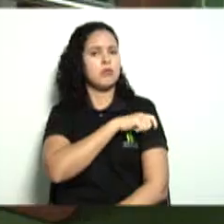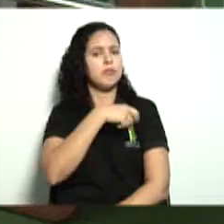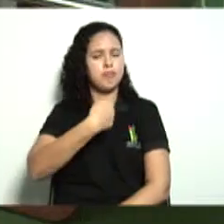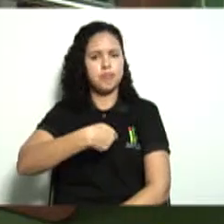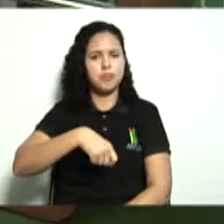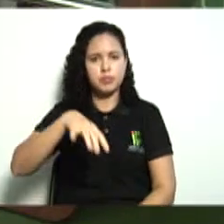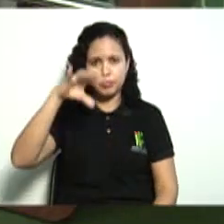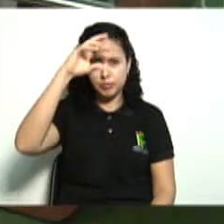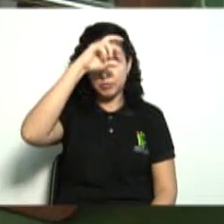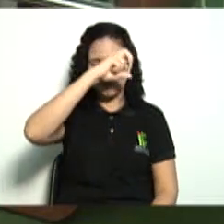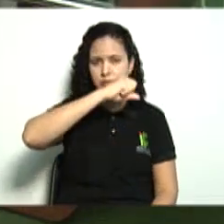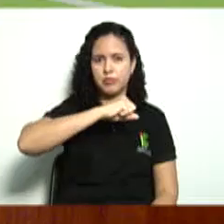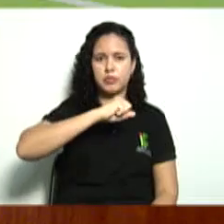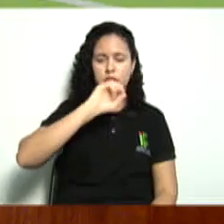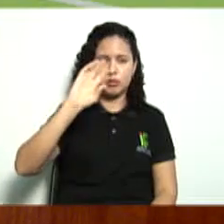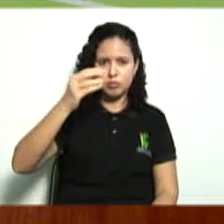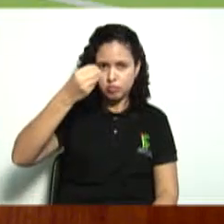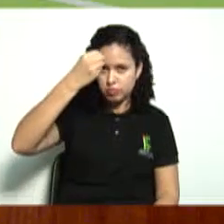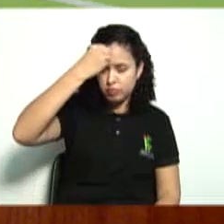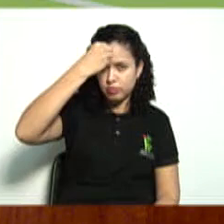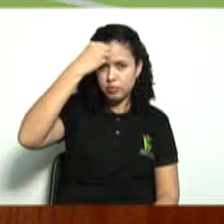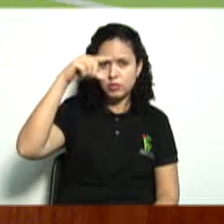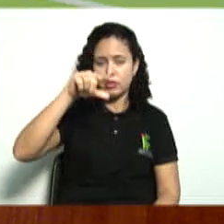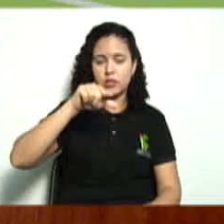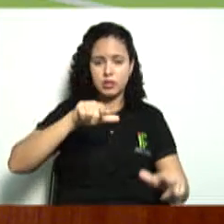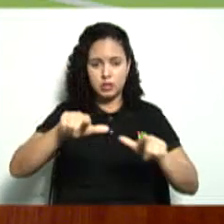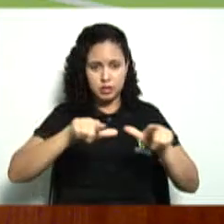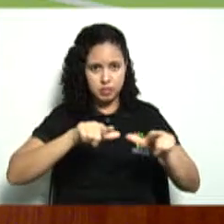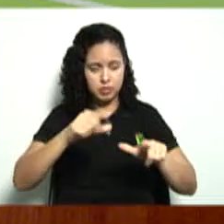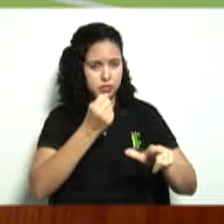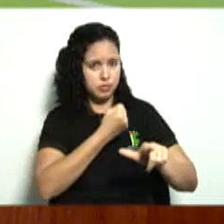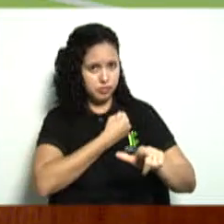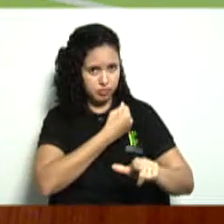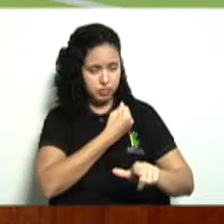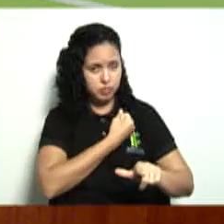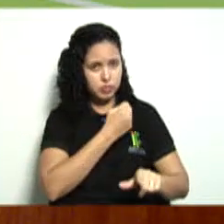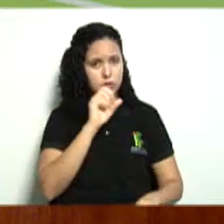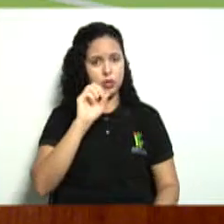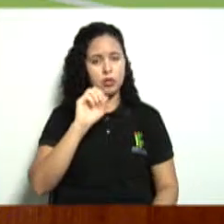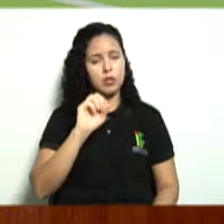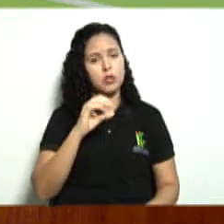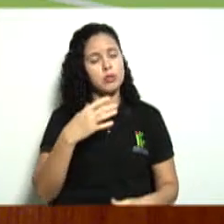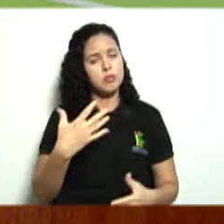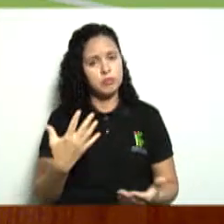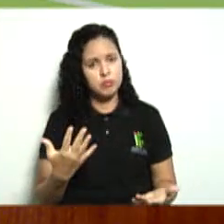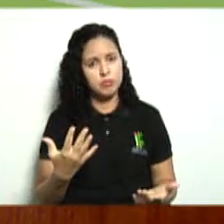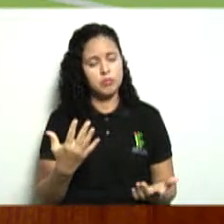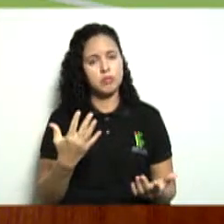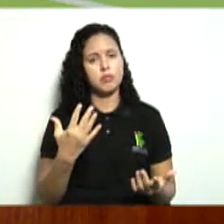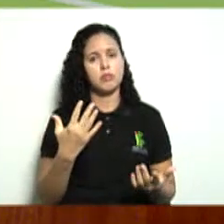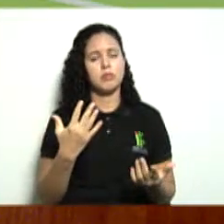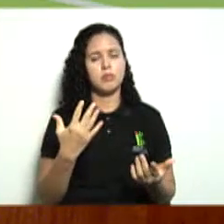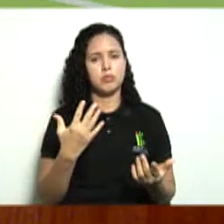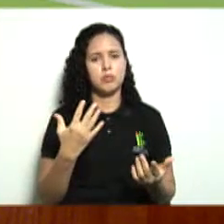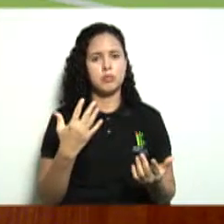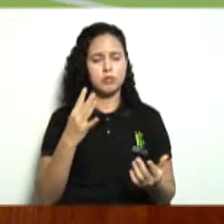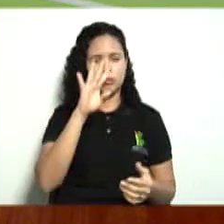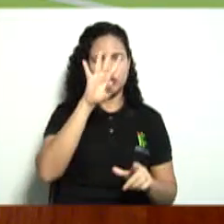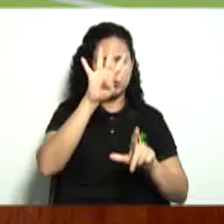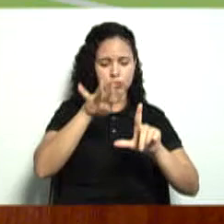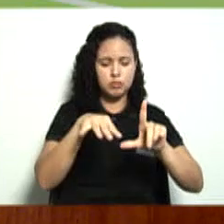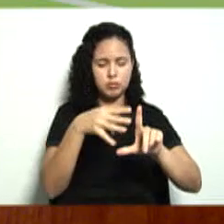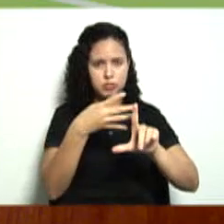né? Isso, mas tem que colocar na cabeça, você vai trabalhar com números. O software, que é um editor de